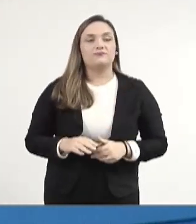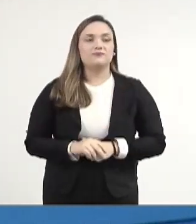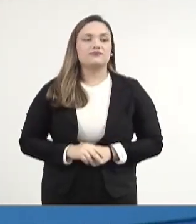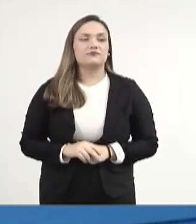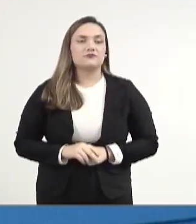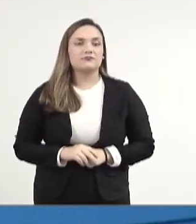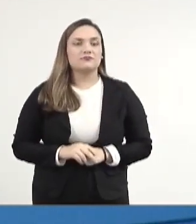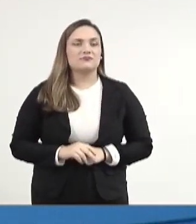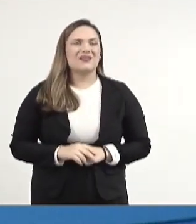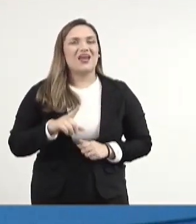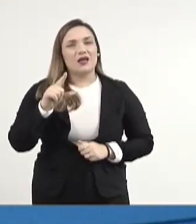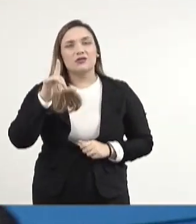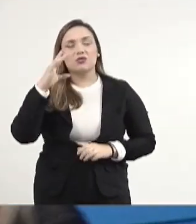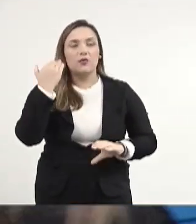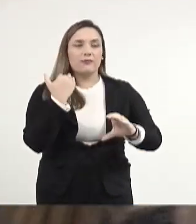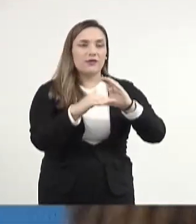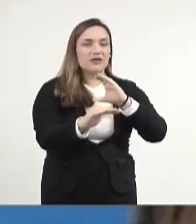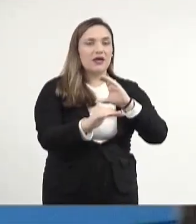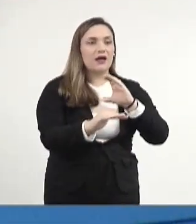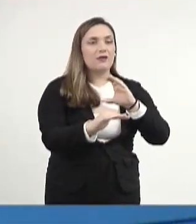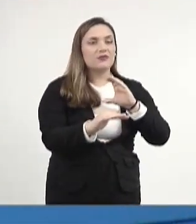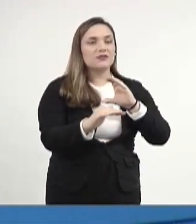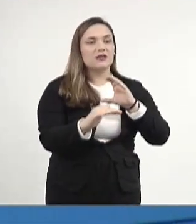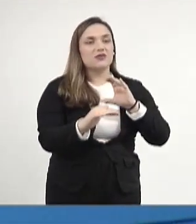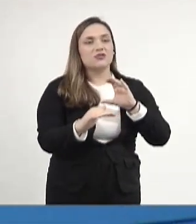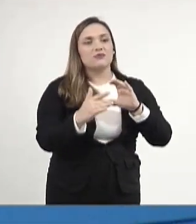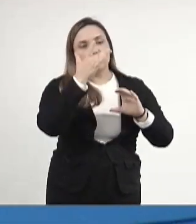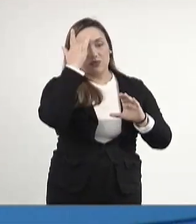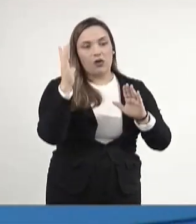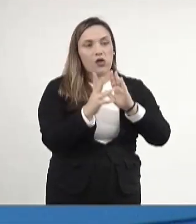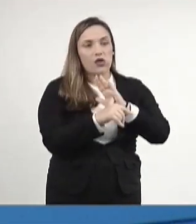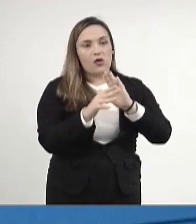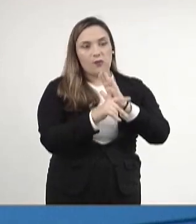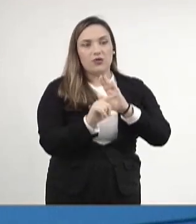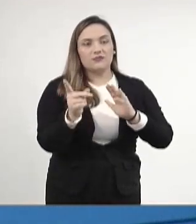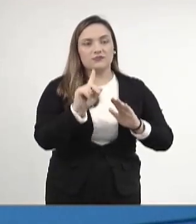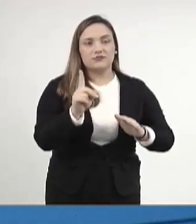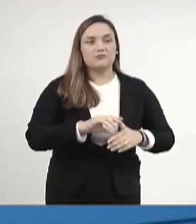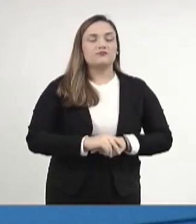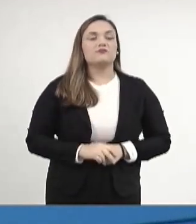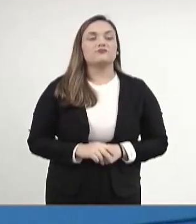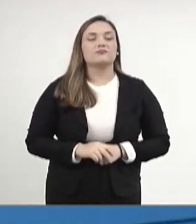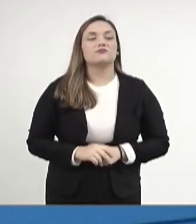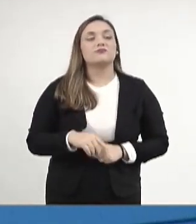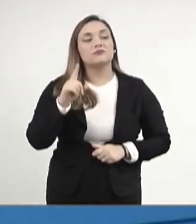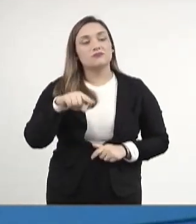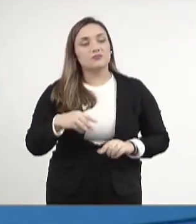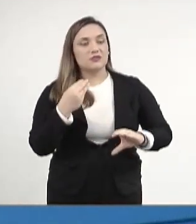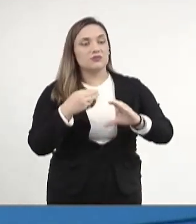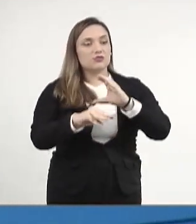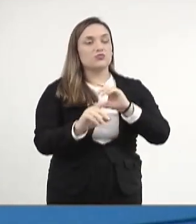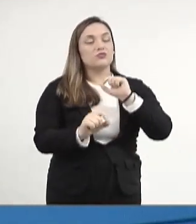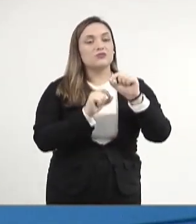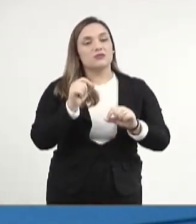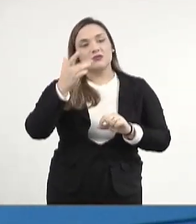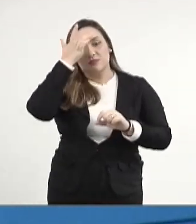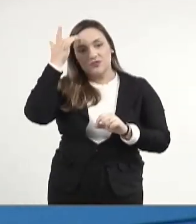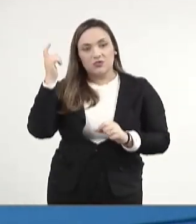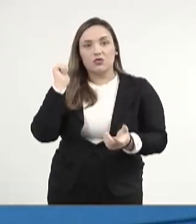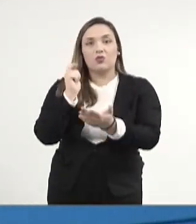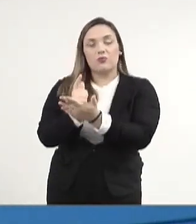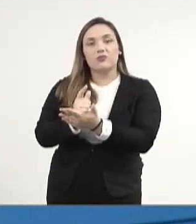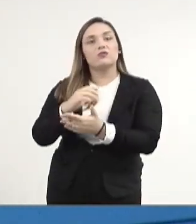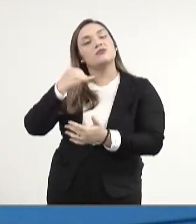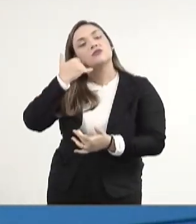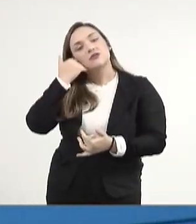se trata de mandar mensagens para o ladrão ou para aquele que furtou ou roubou o celular. A mensagem é para aquela pessoa que comprou o